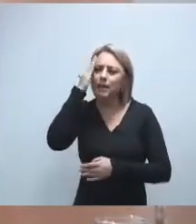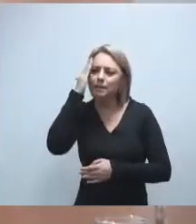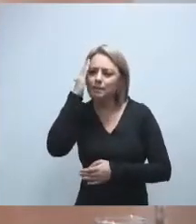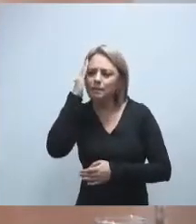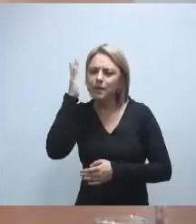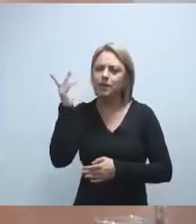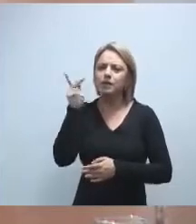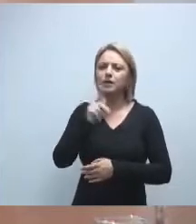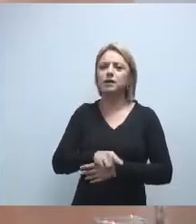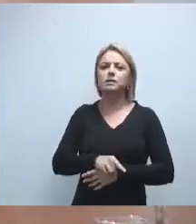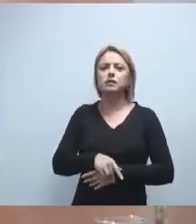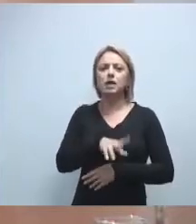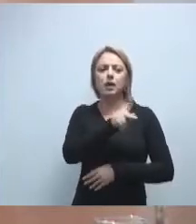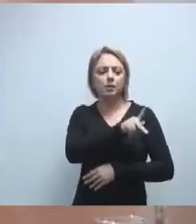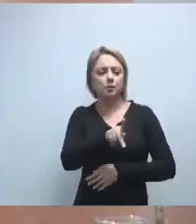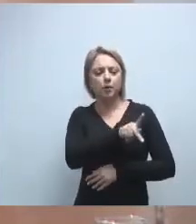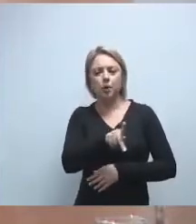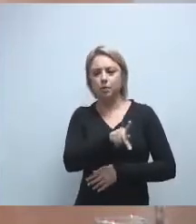promotor